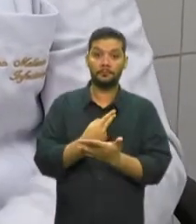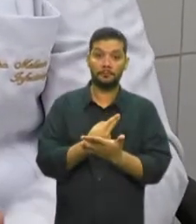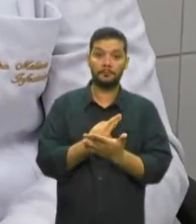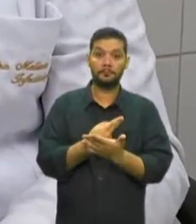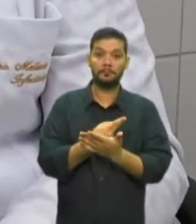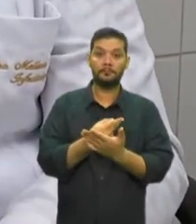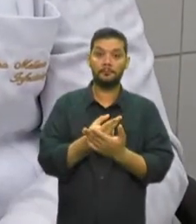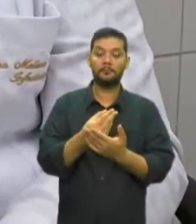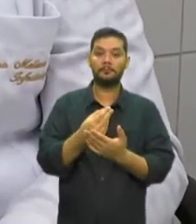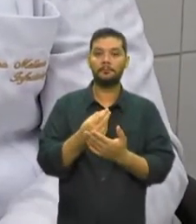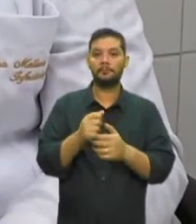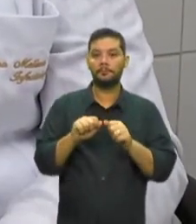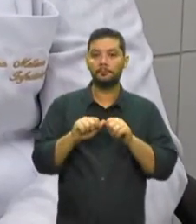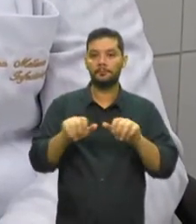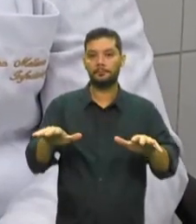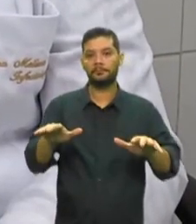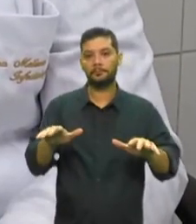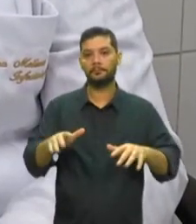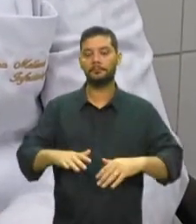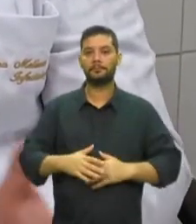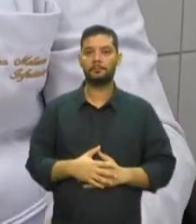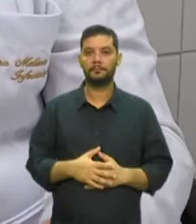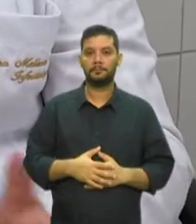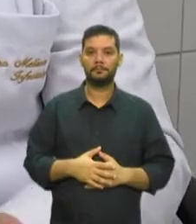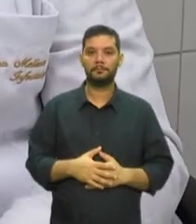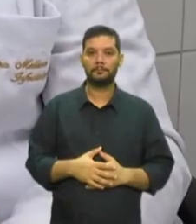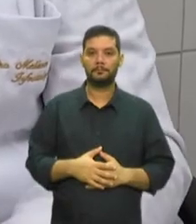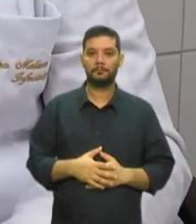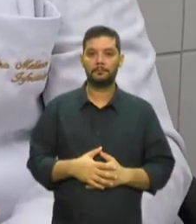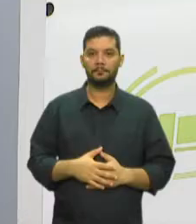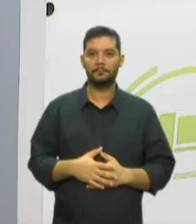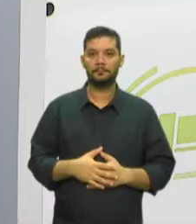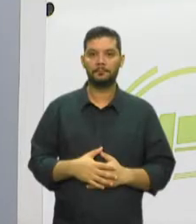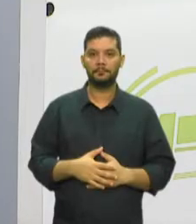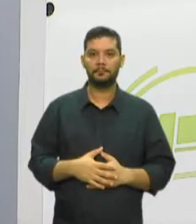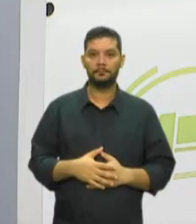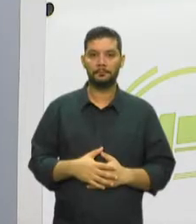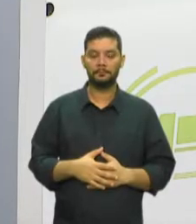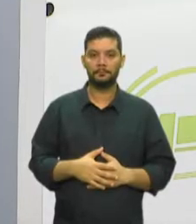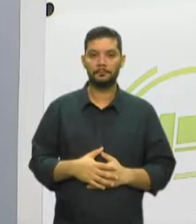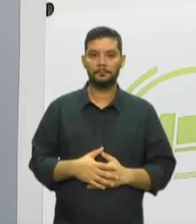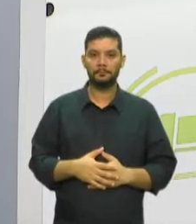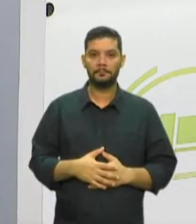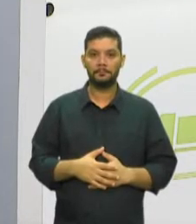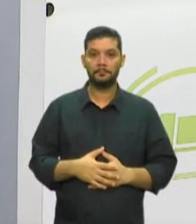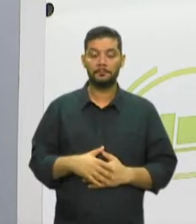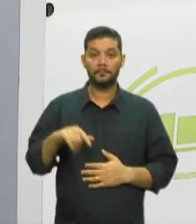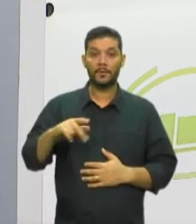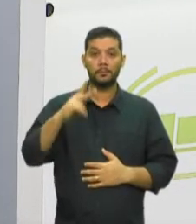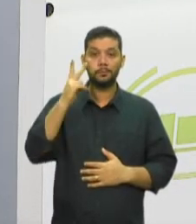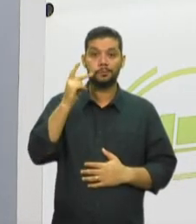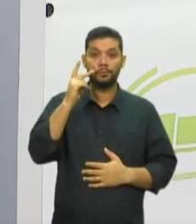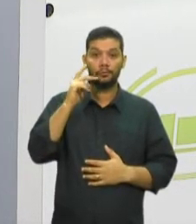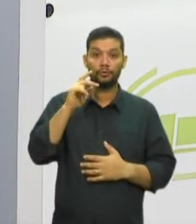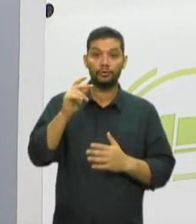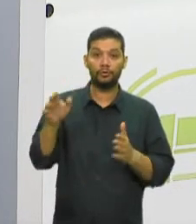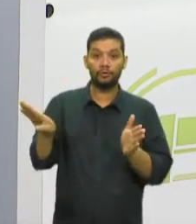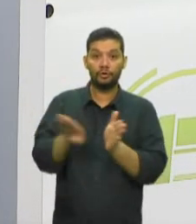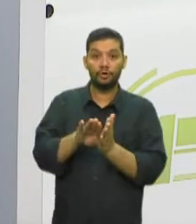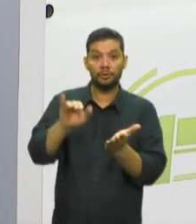novas taxas de transmissão aumentadas do vírus, do coronavírus, no nosso meio. O Ceará deve receber hoje